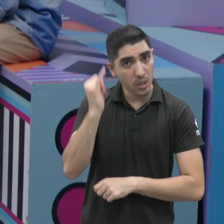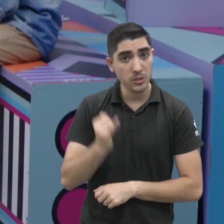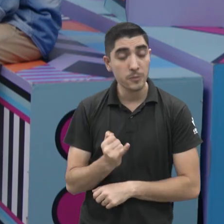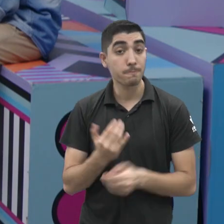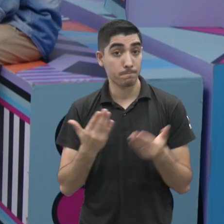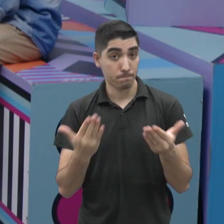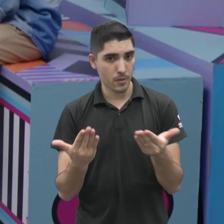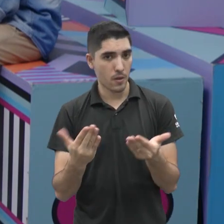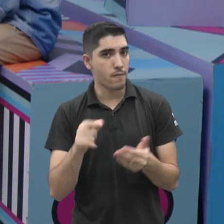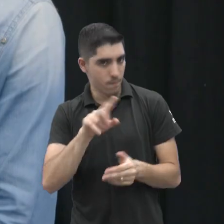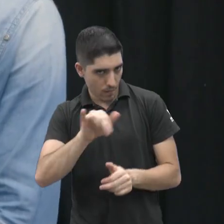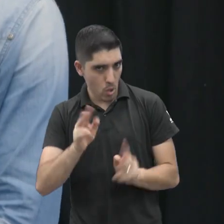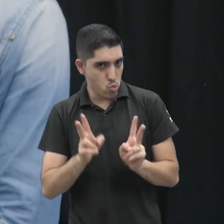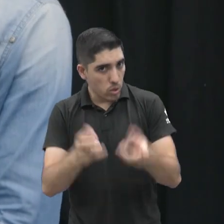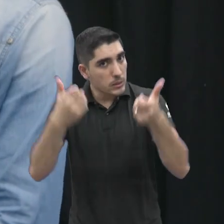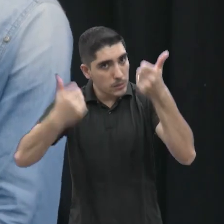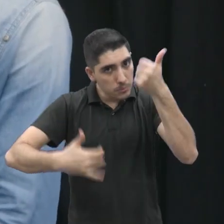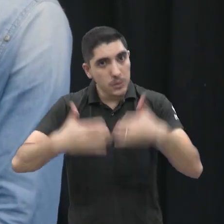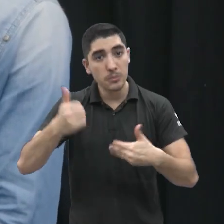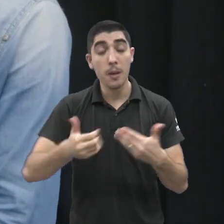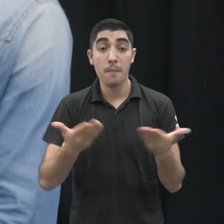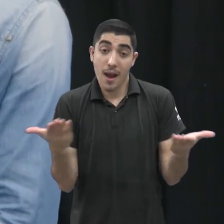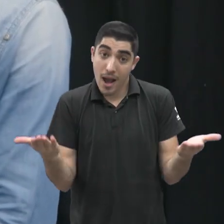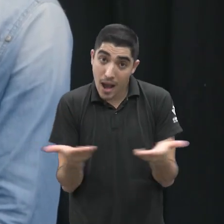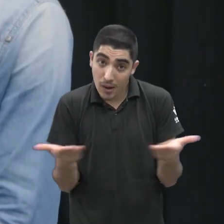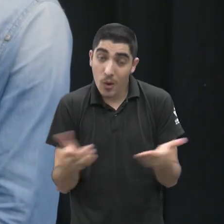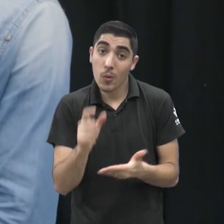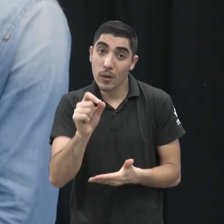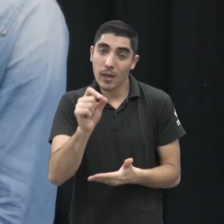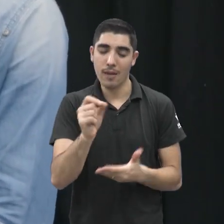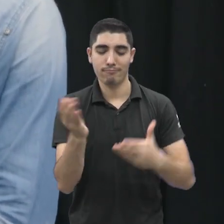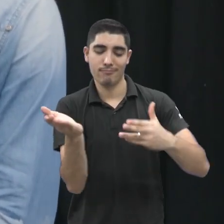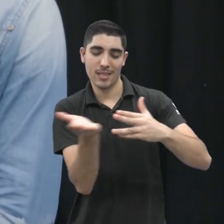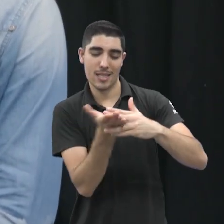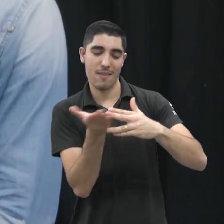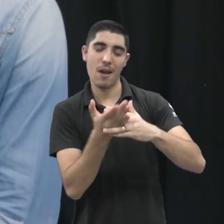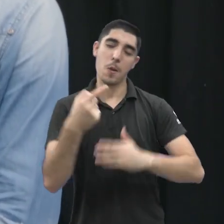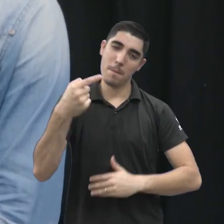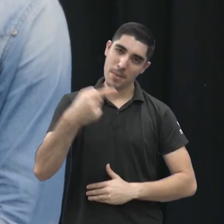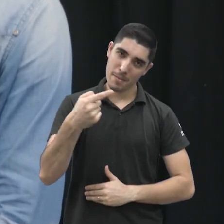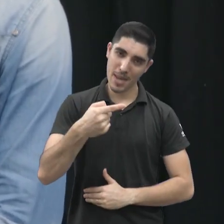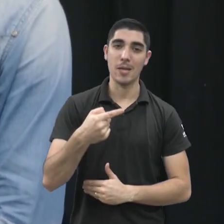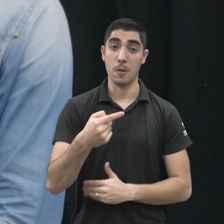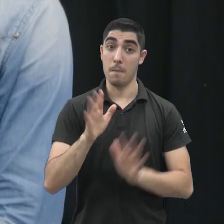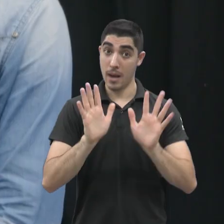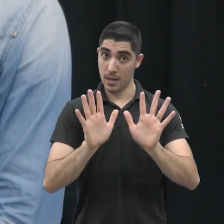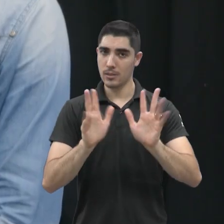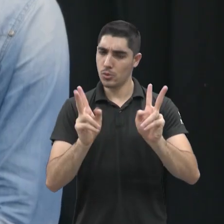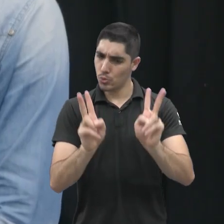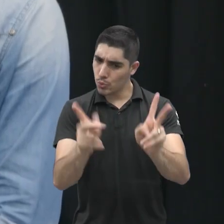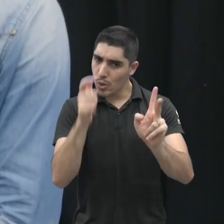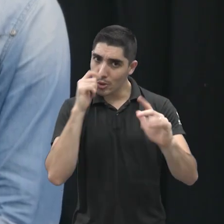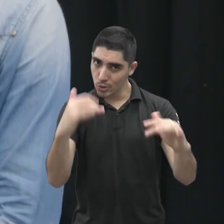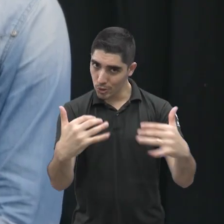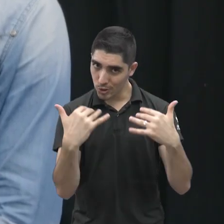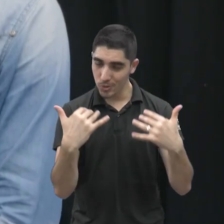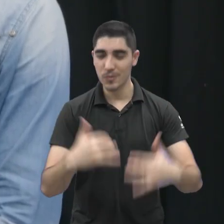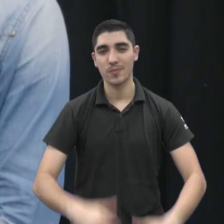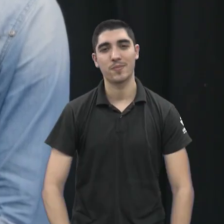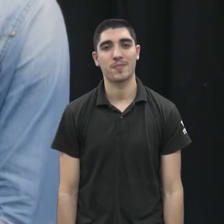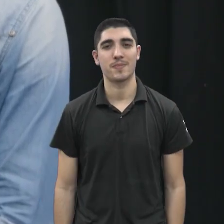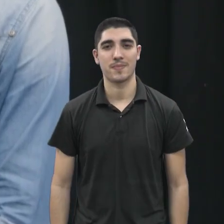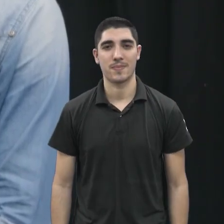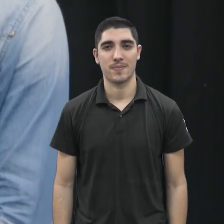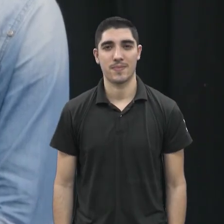tópico interessante, um tema interessante. A gente continua debatendo ele daqui a pouco, né, Samu? Isso aí. Mas chegou a hora do nosso primeiro intervalo aqui no Tá Ligado,